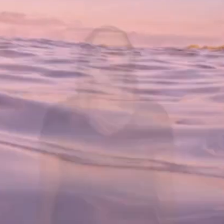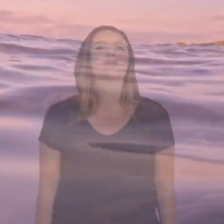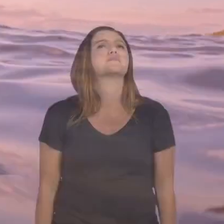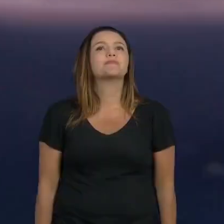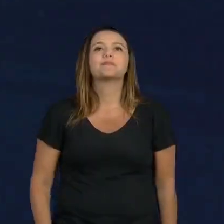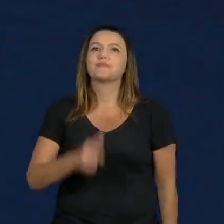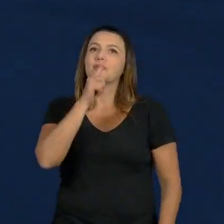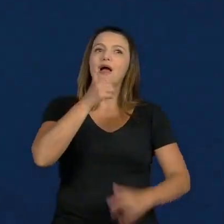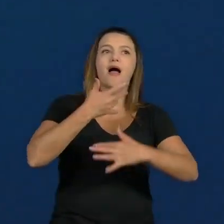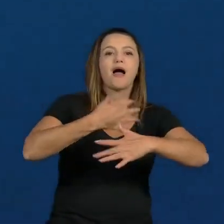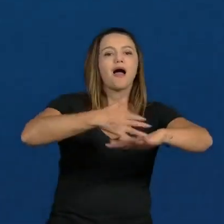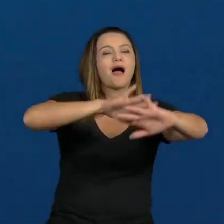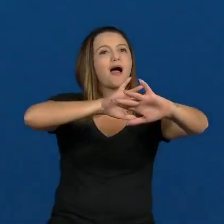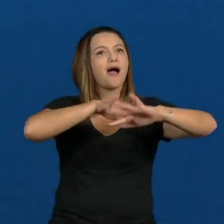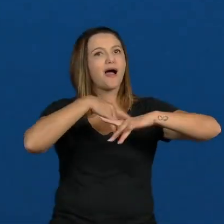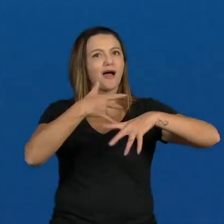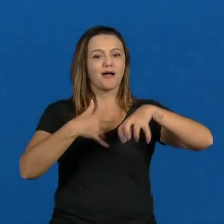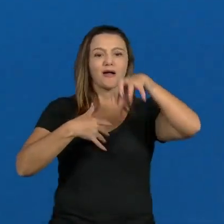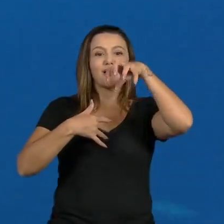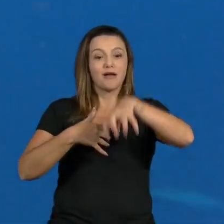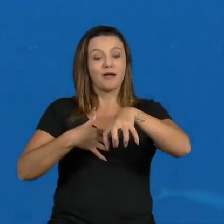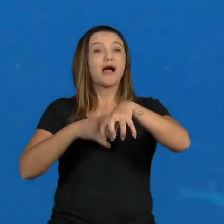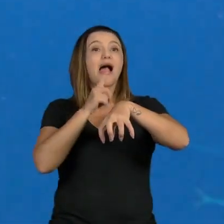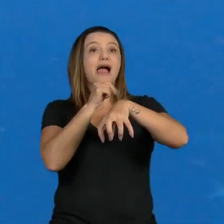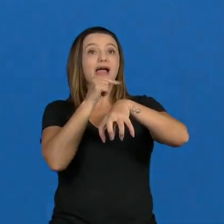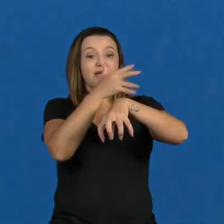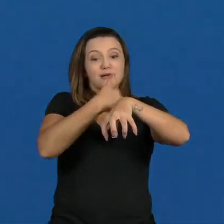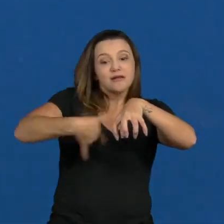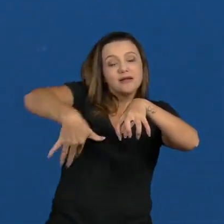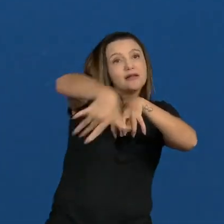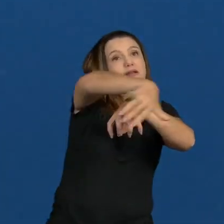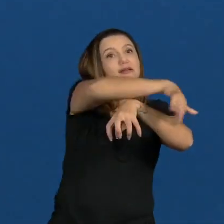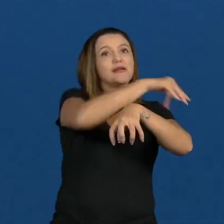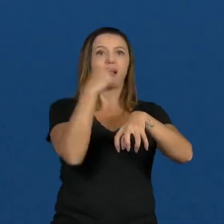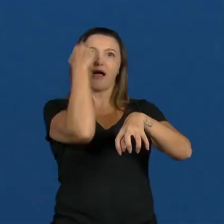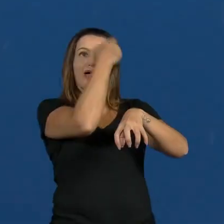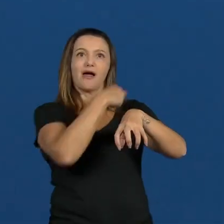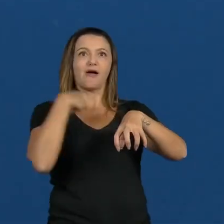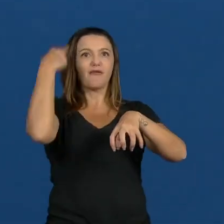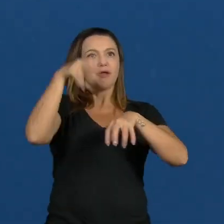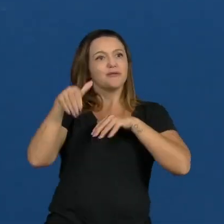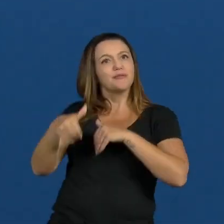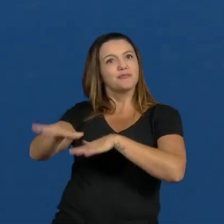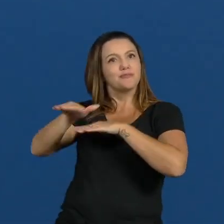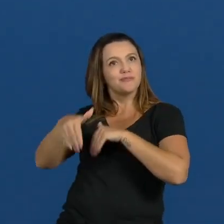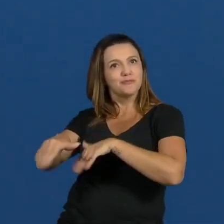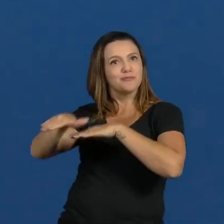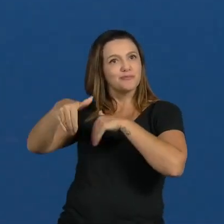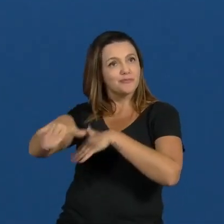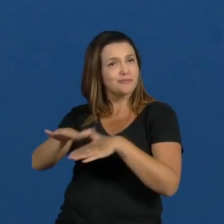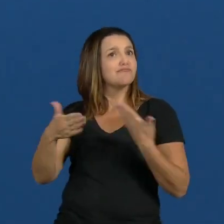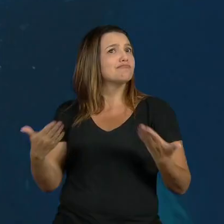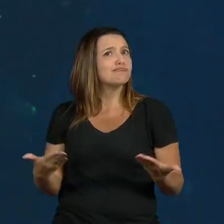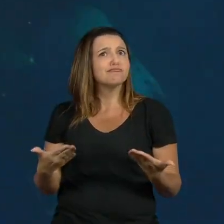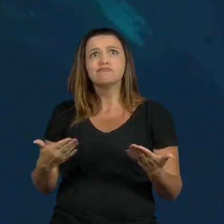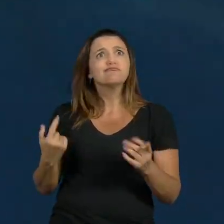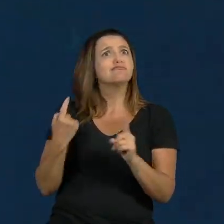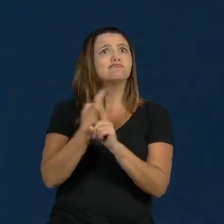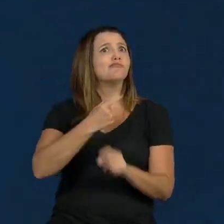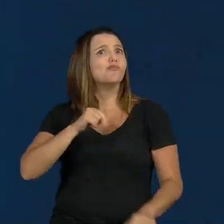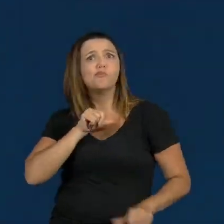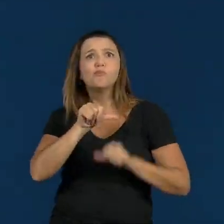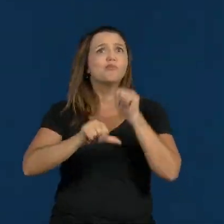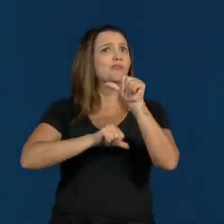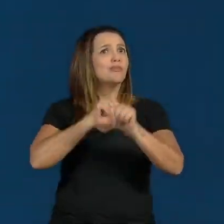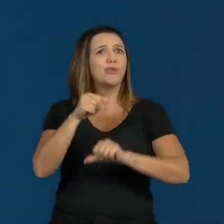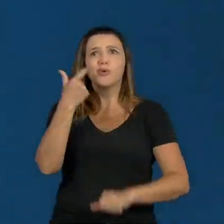Sob as águas do mar de Big Island, a grande ilha do Havaí, um encontro inusitado mudou a vida da